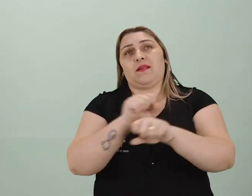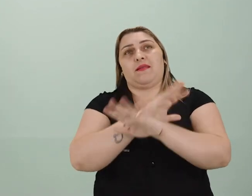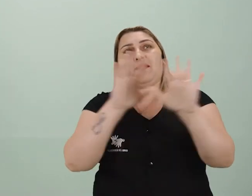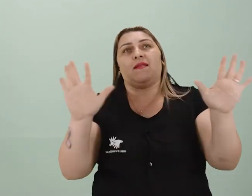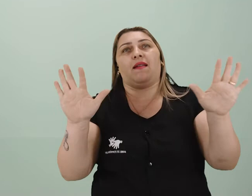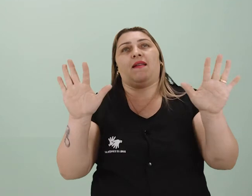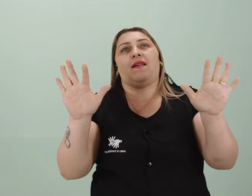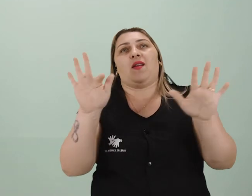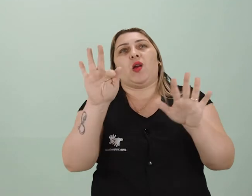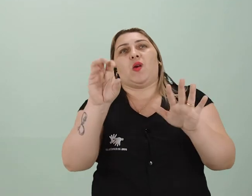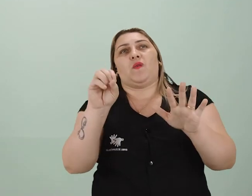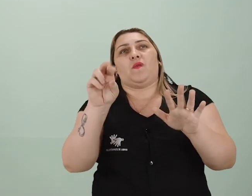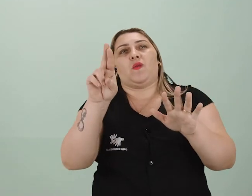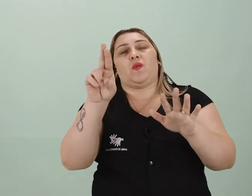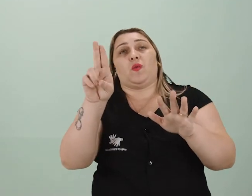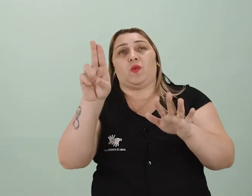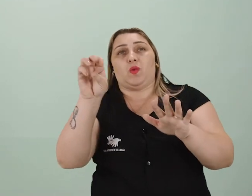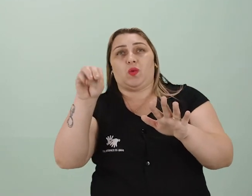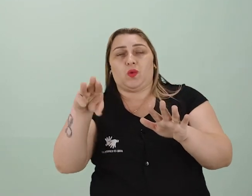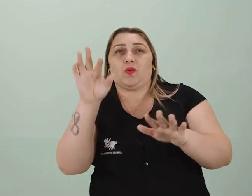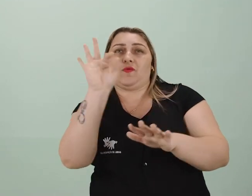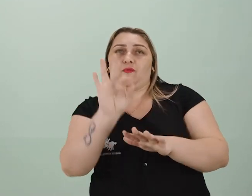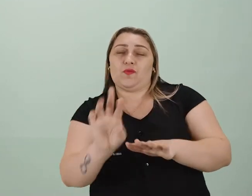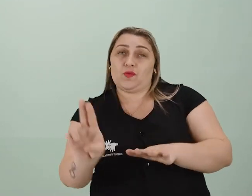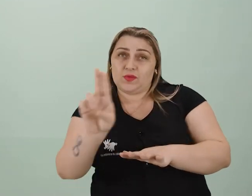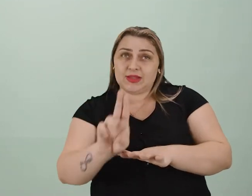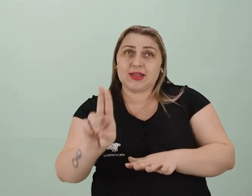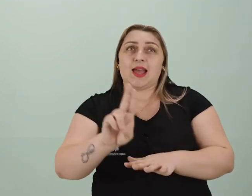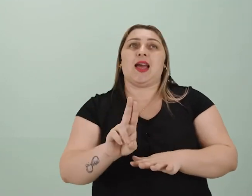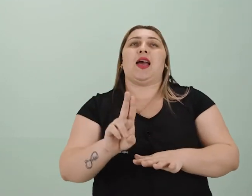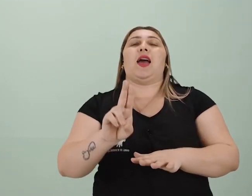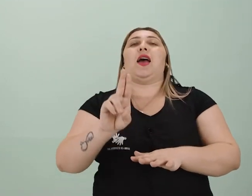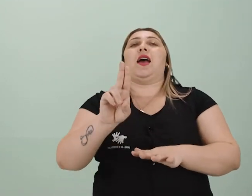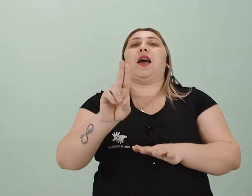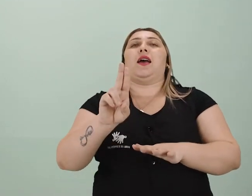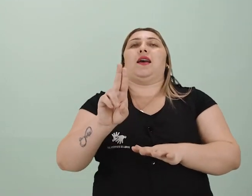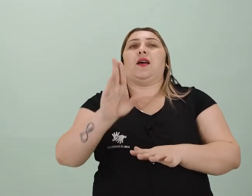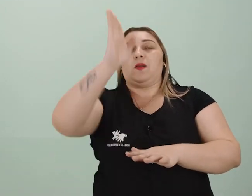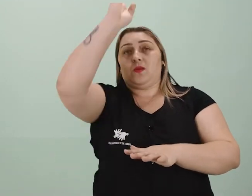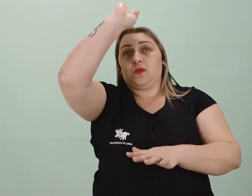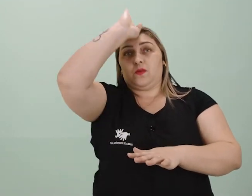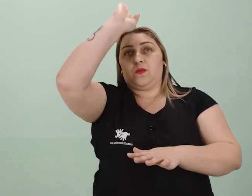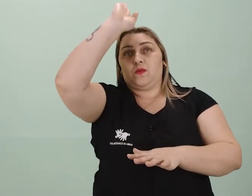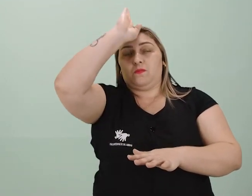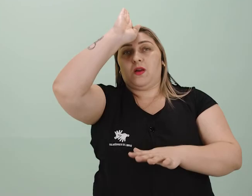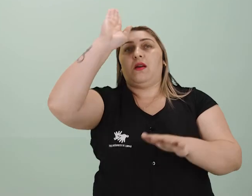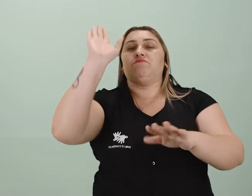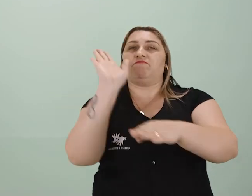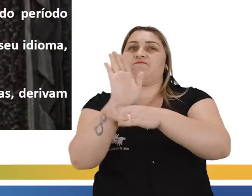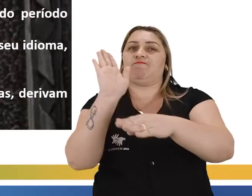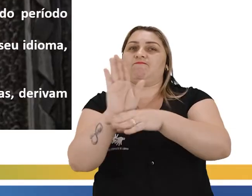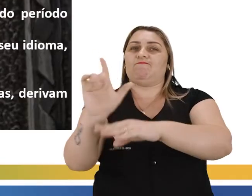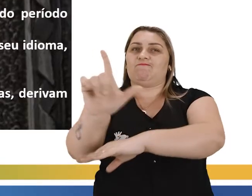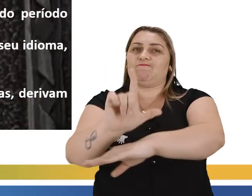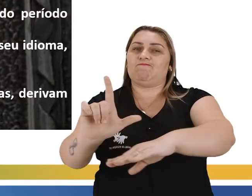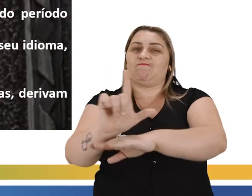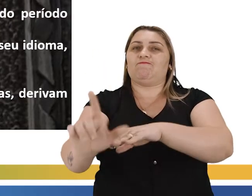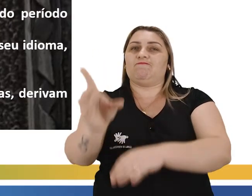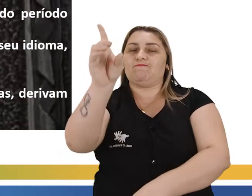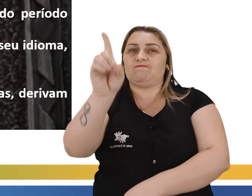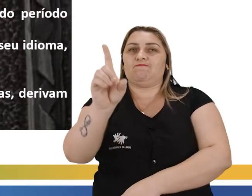Fórum, né, que foi utilizado. Além disso, os romanos contribuíram bastante com a questão da legislação, com o